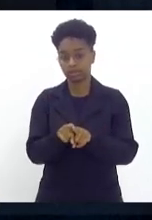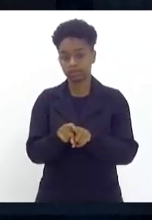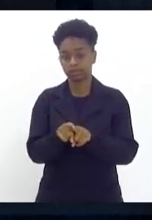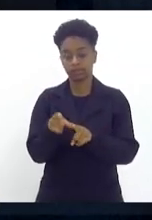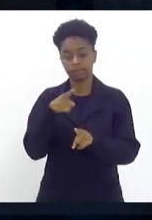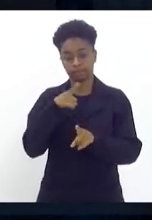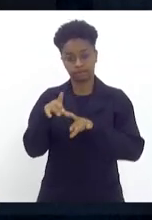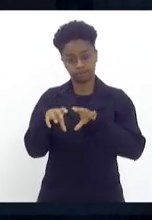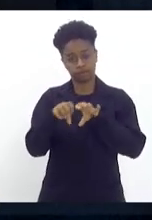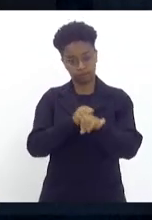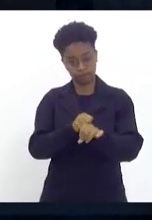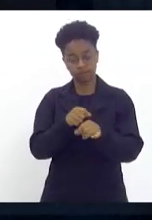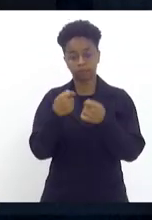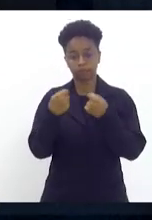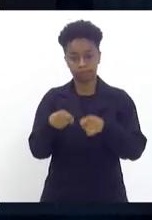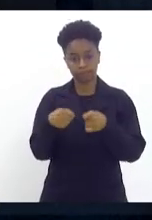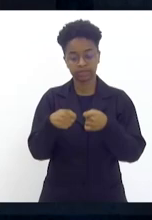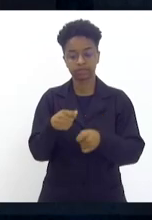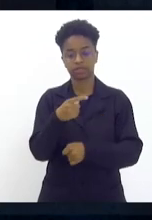formado. Ele precisa ter